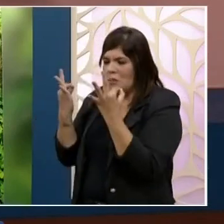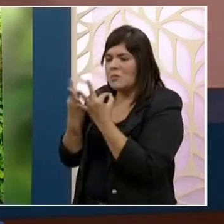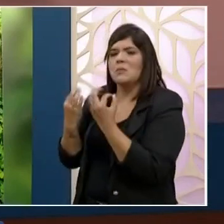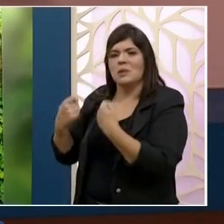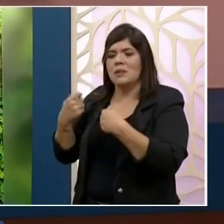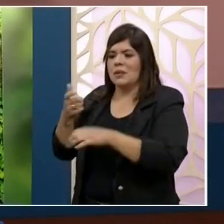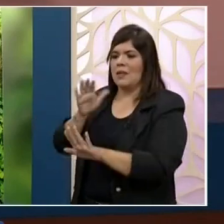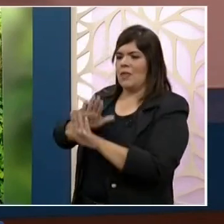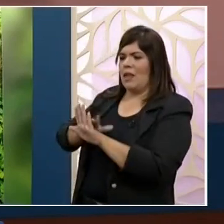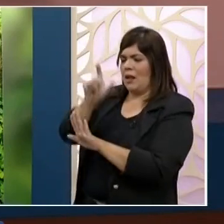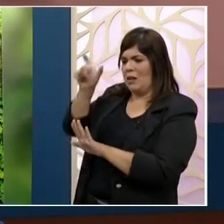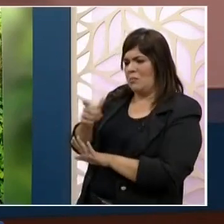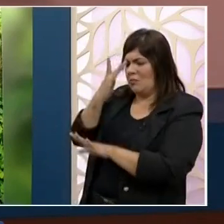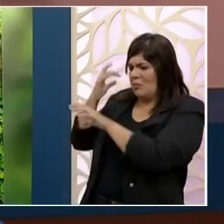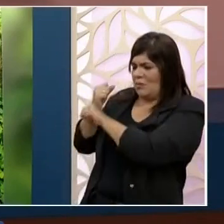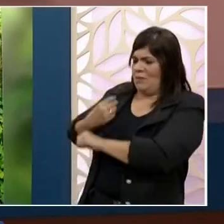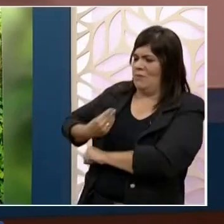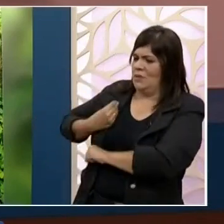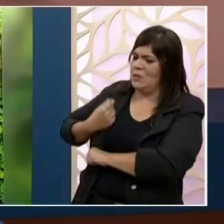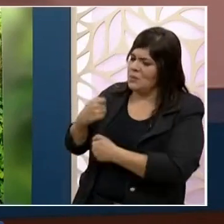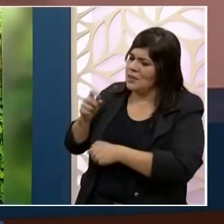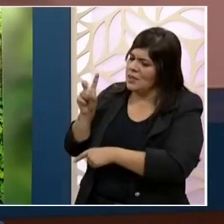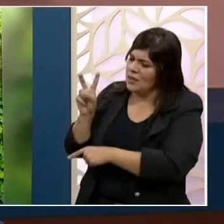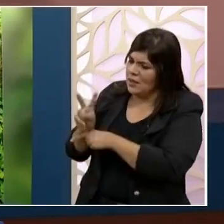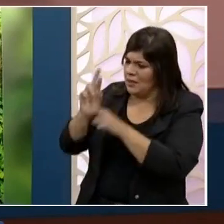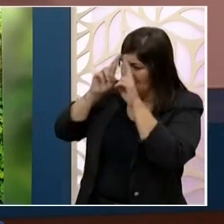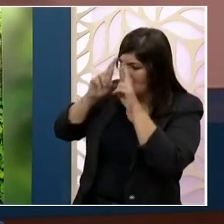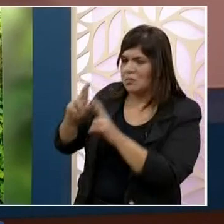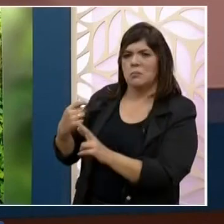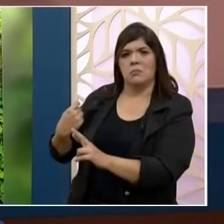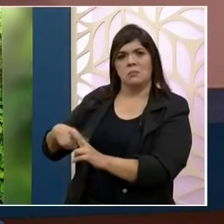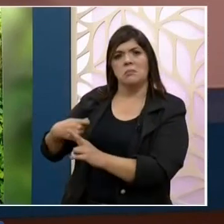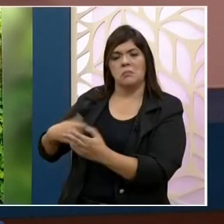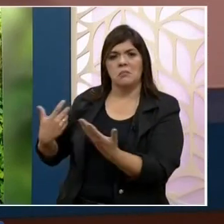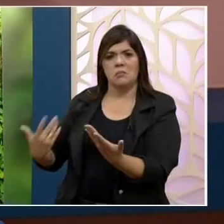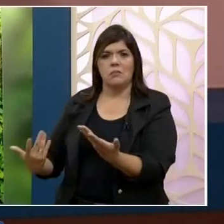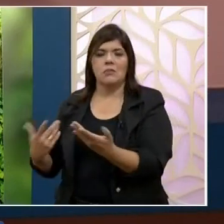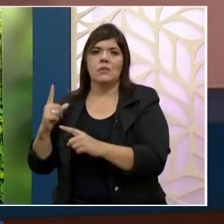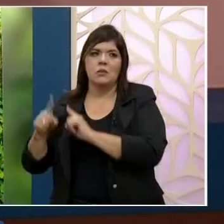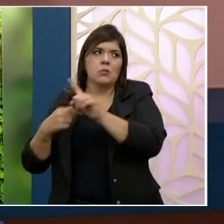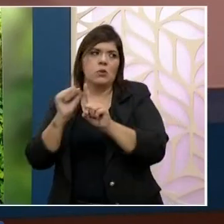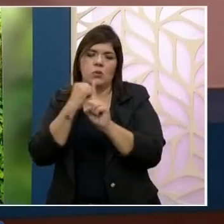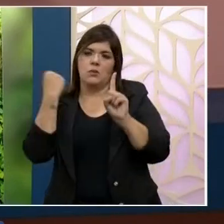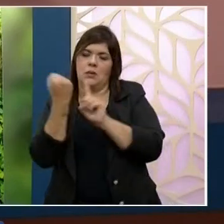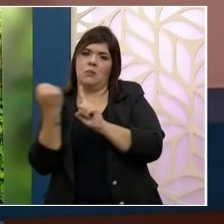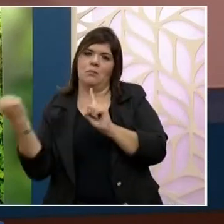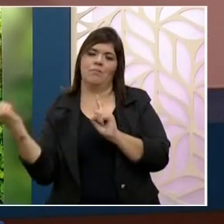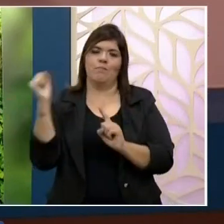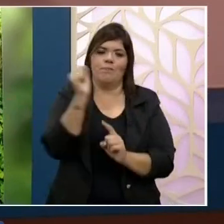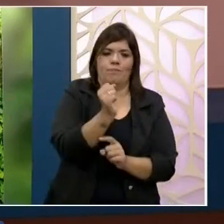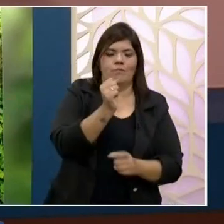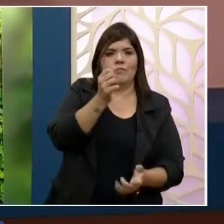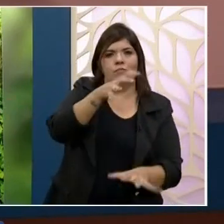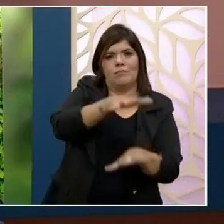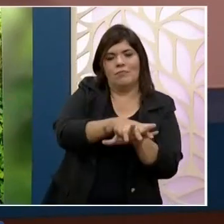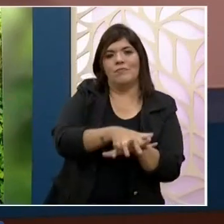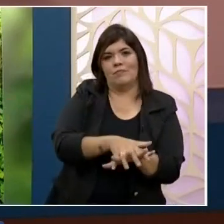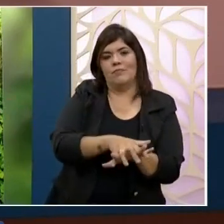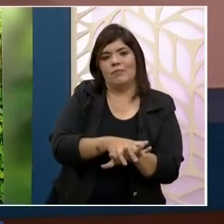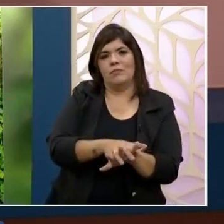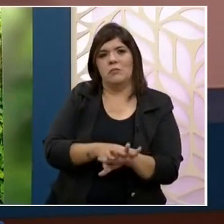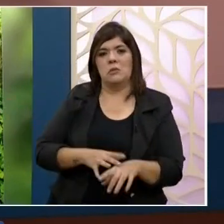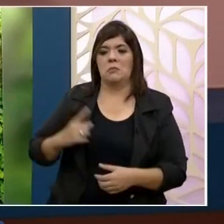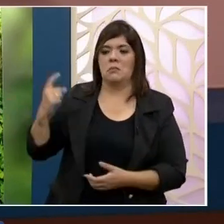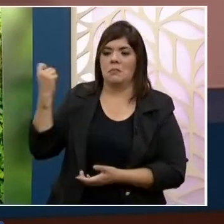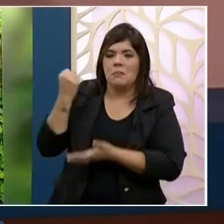crucial de tudo, para que realmente essa pessoa comece a ser inserida, né, nos outros ambientes da sociedade. Então, se essa